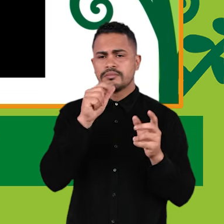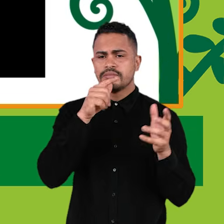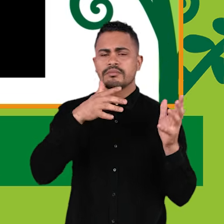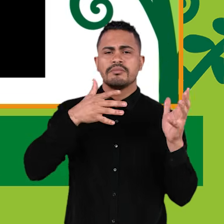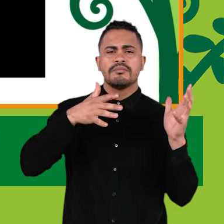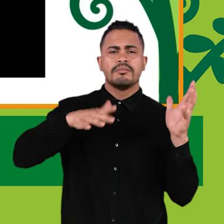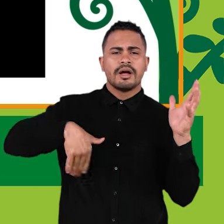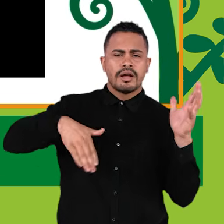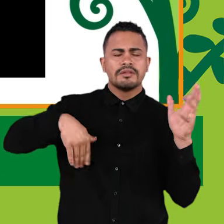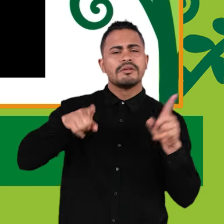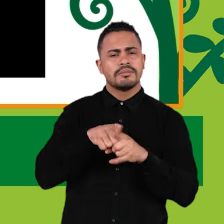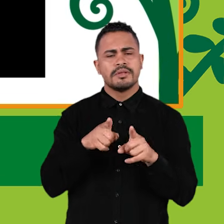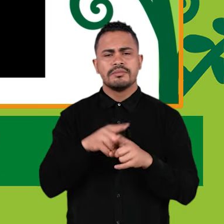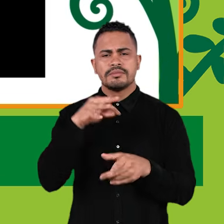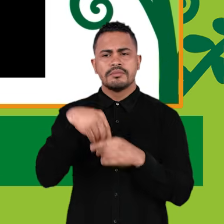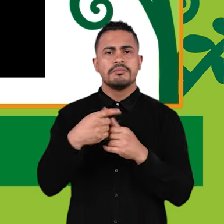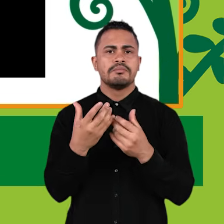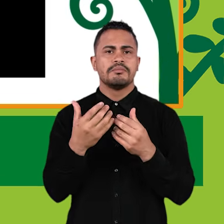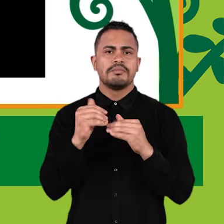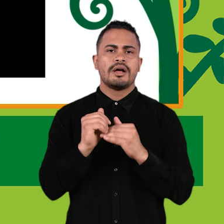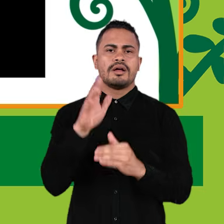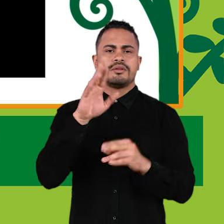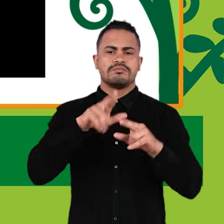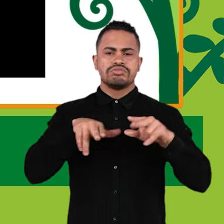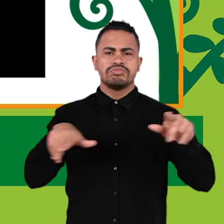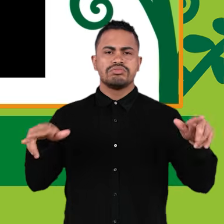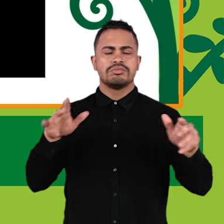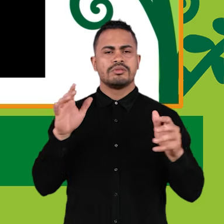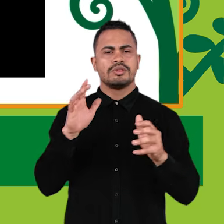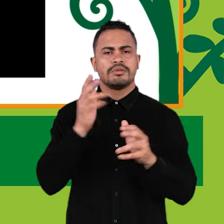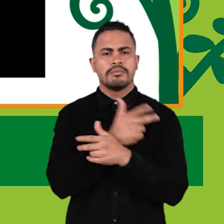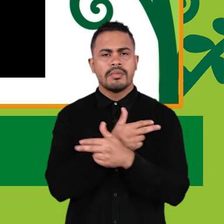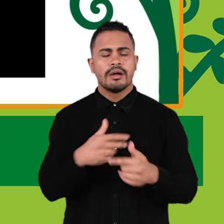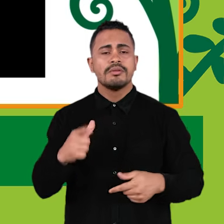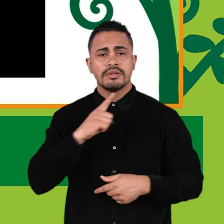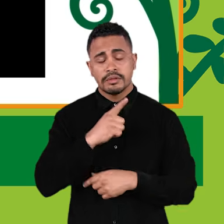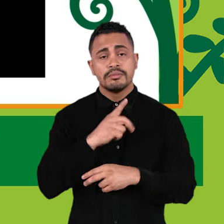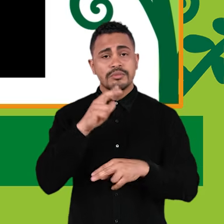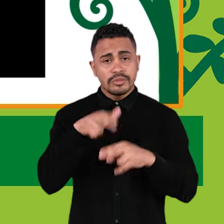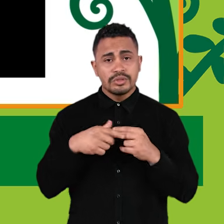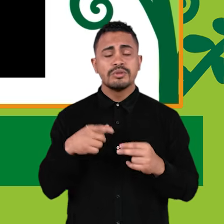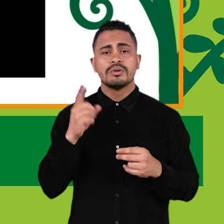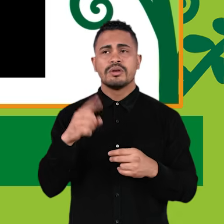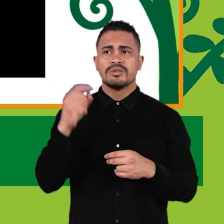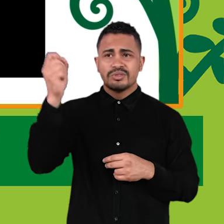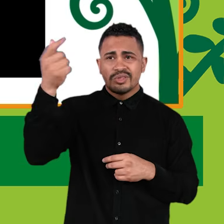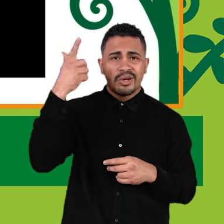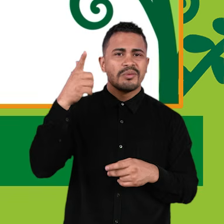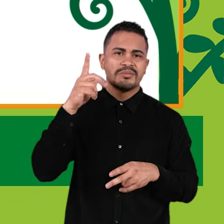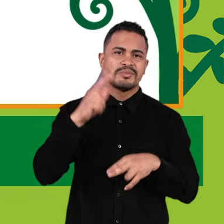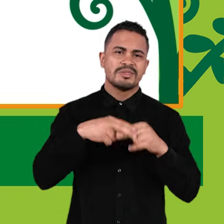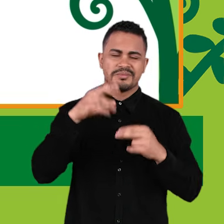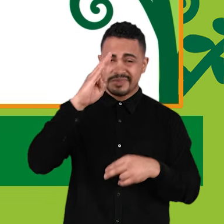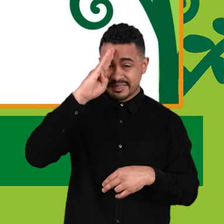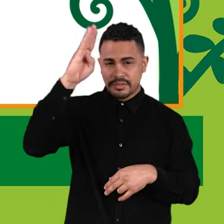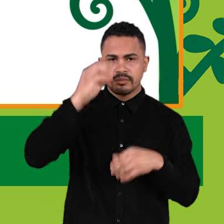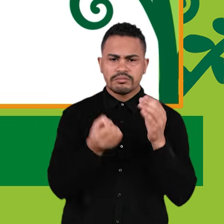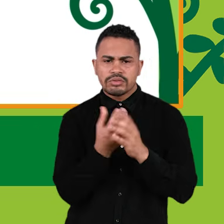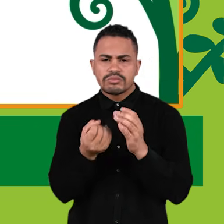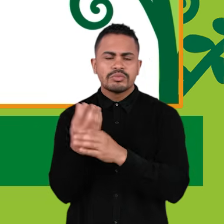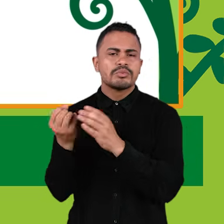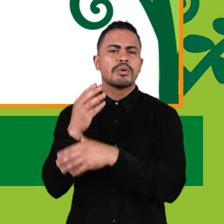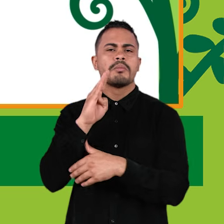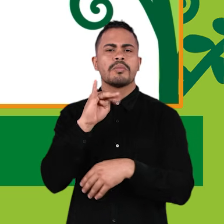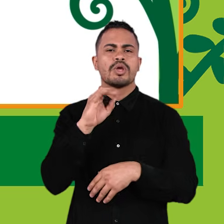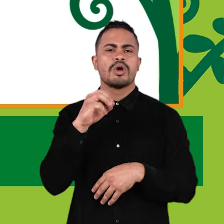com a maior biodiversidade. Então, essa insolação ela vai ser um fator primordial para a formação